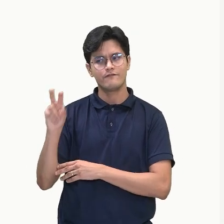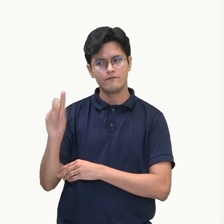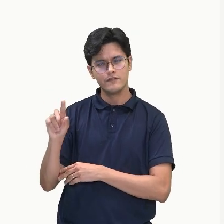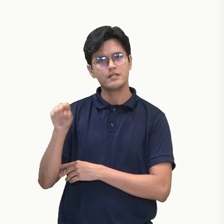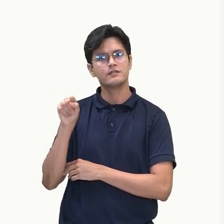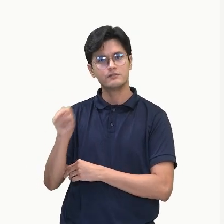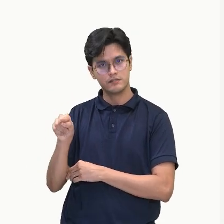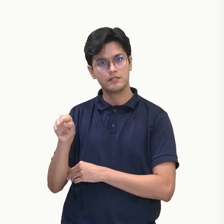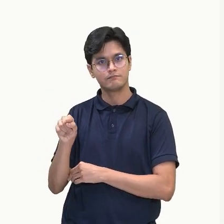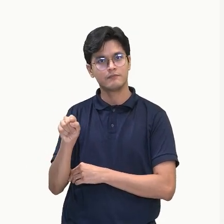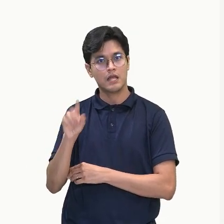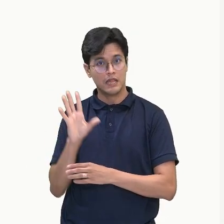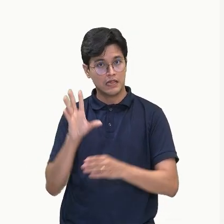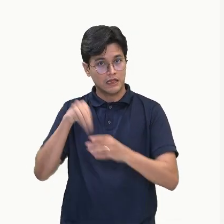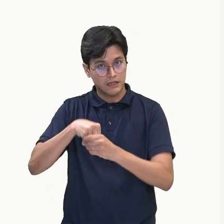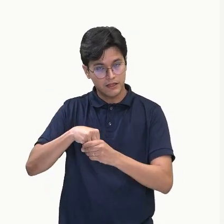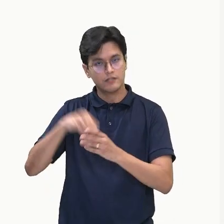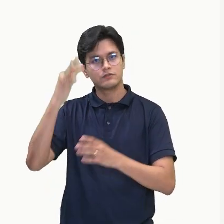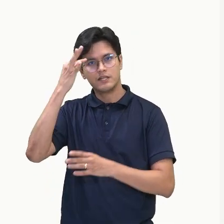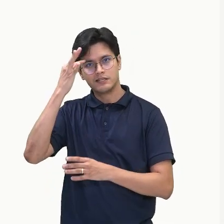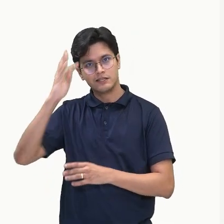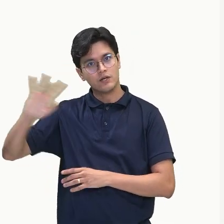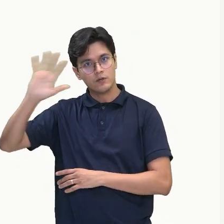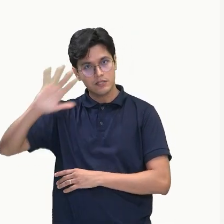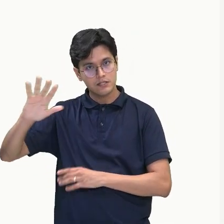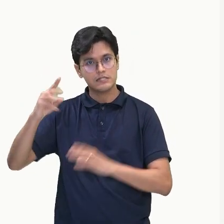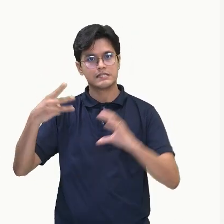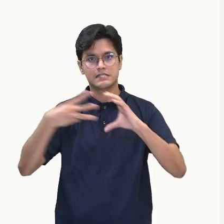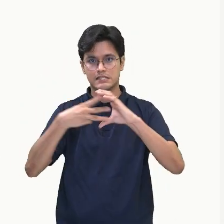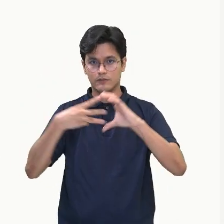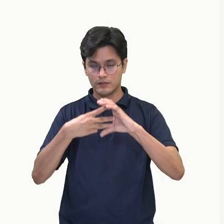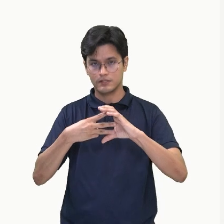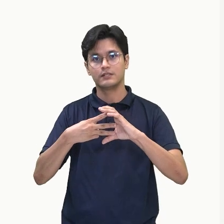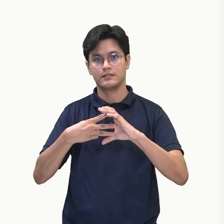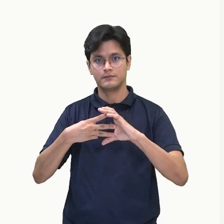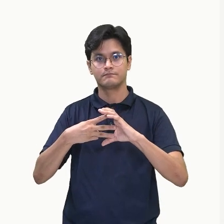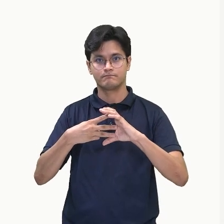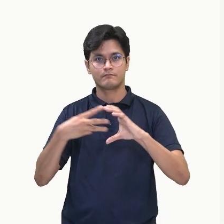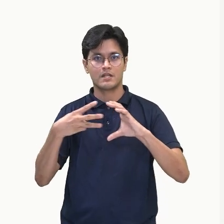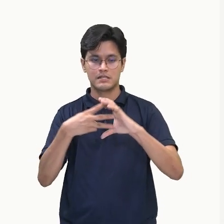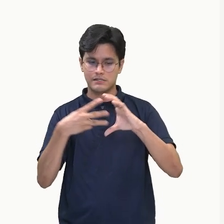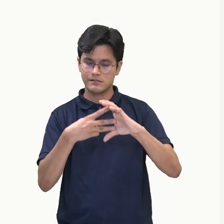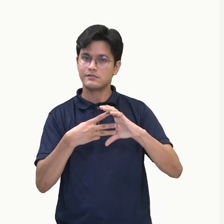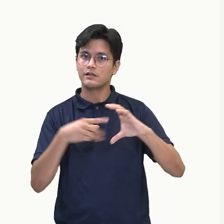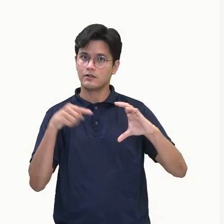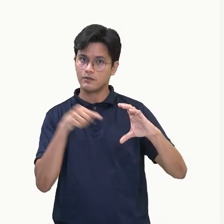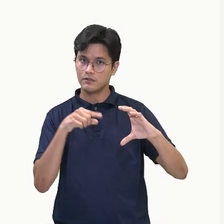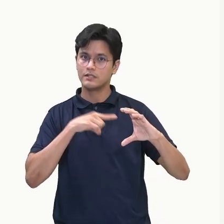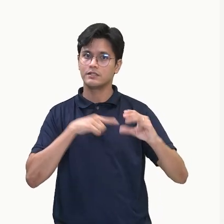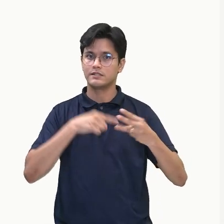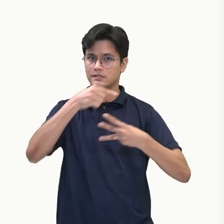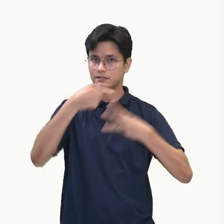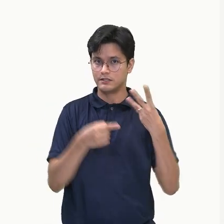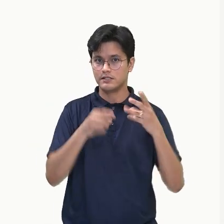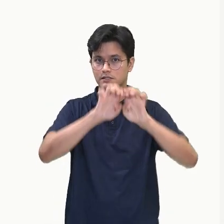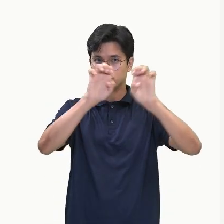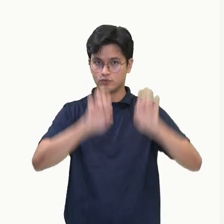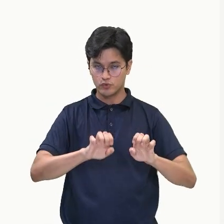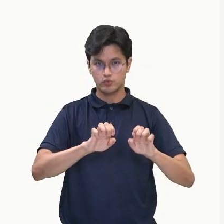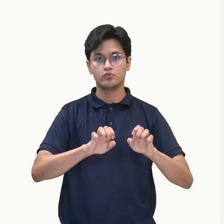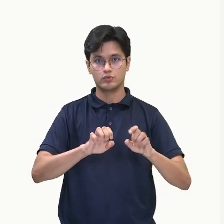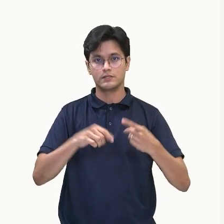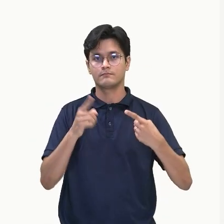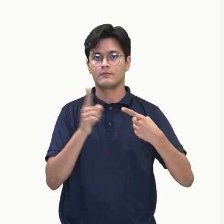teoria celular, onde você considera aí a célula, de um modo geral, formada pelas três estruturas, membrana